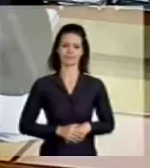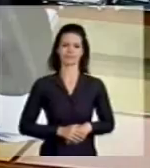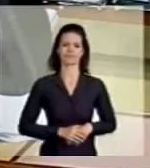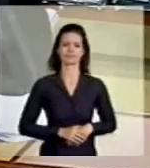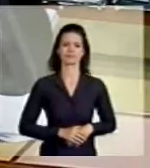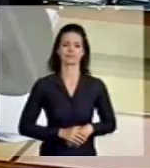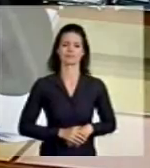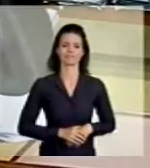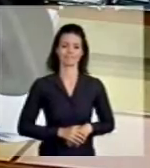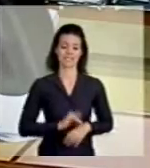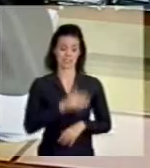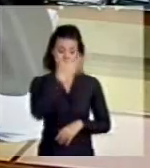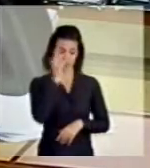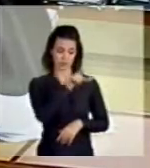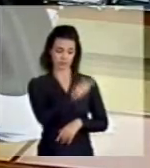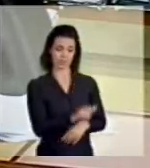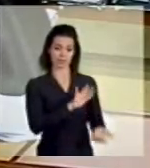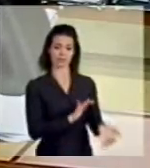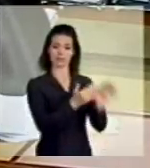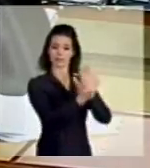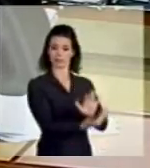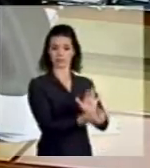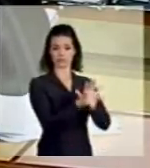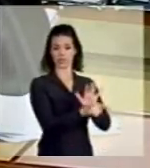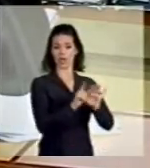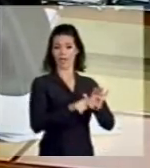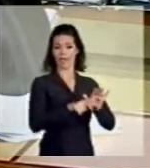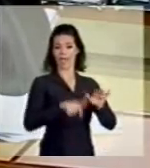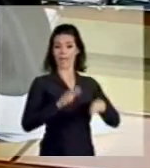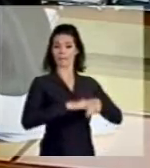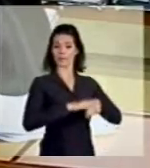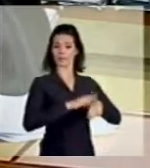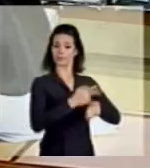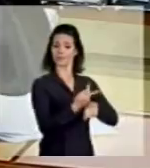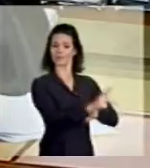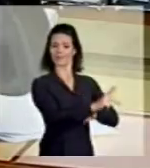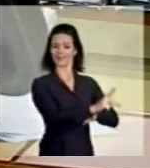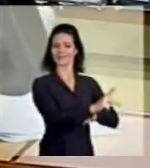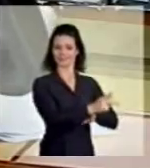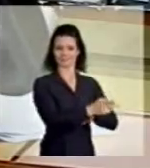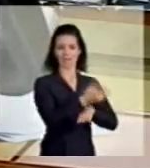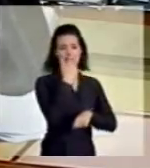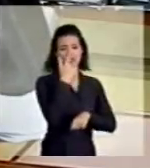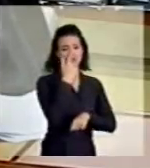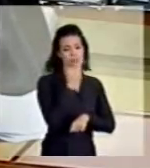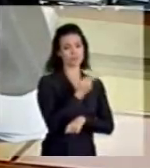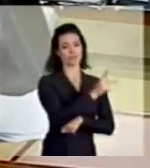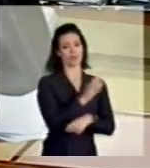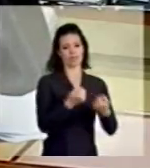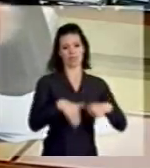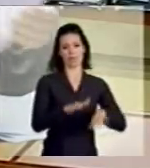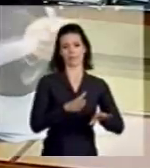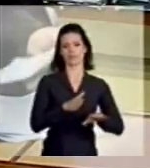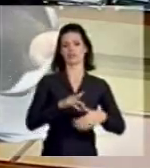tratar de identificação de gênero de algo relativo à profunda intimidade, razão pela qual a